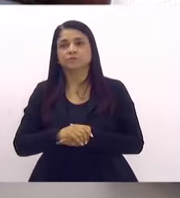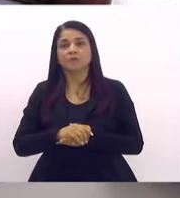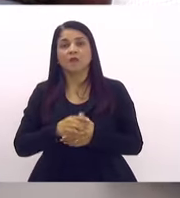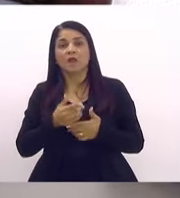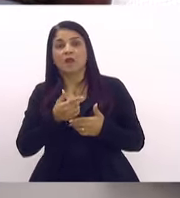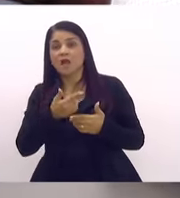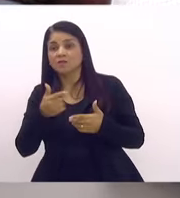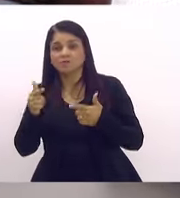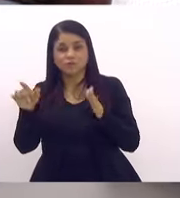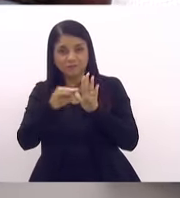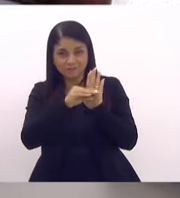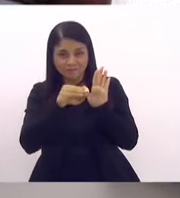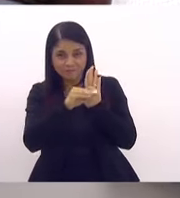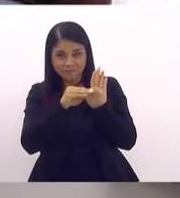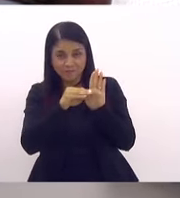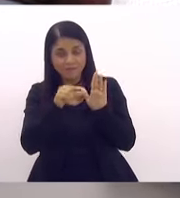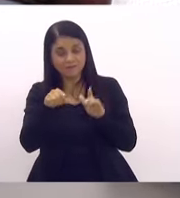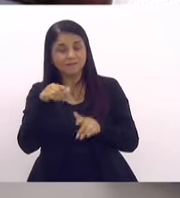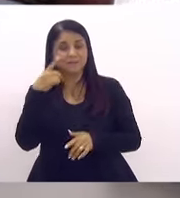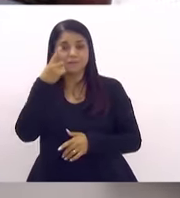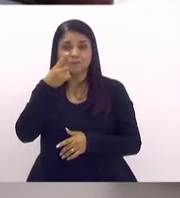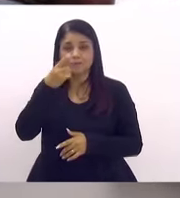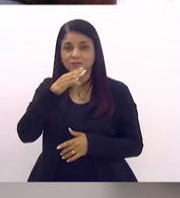deputada Célia poderia